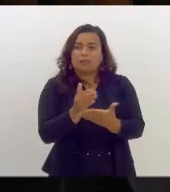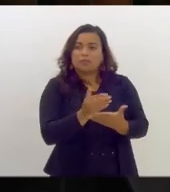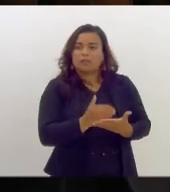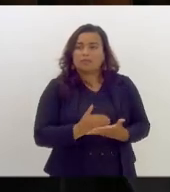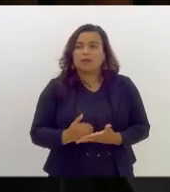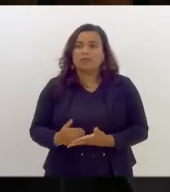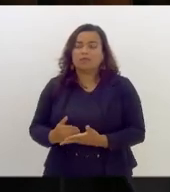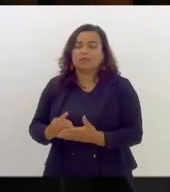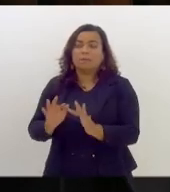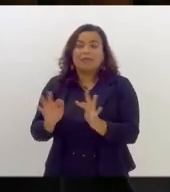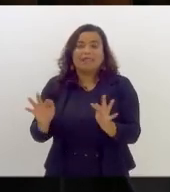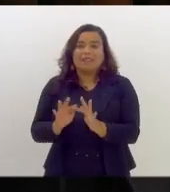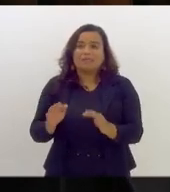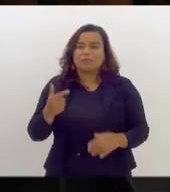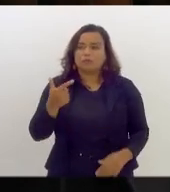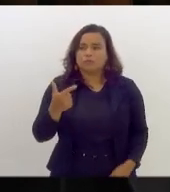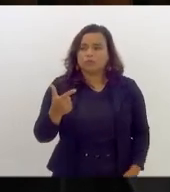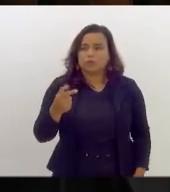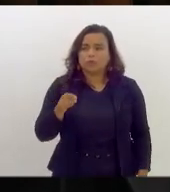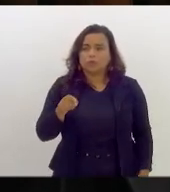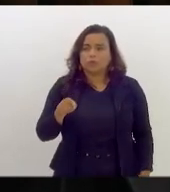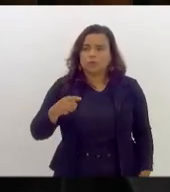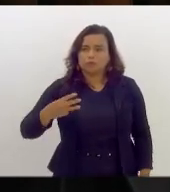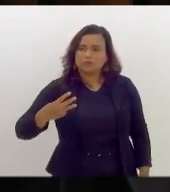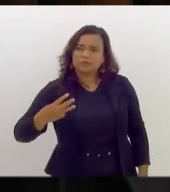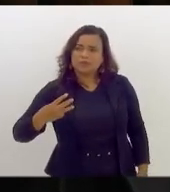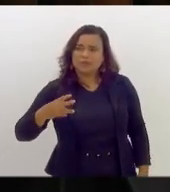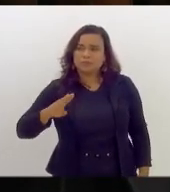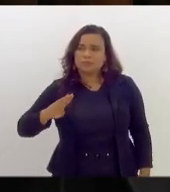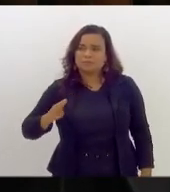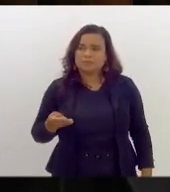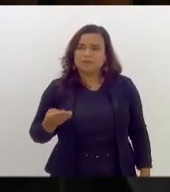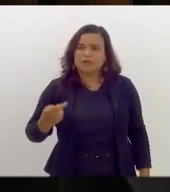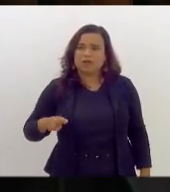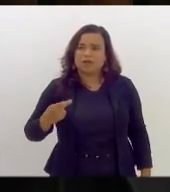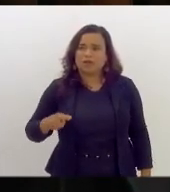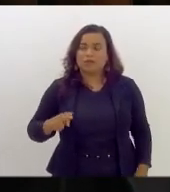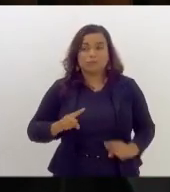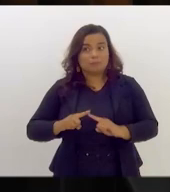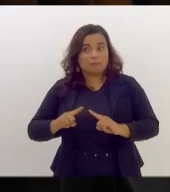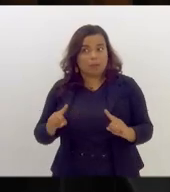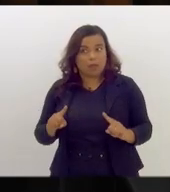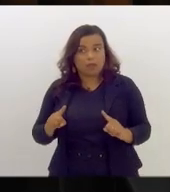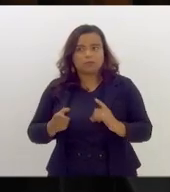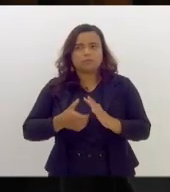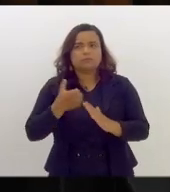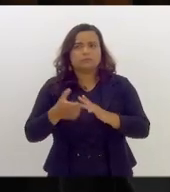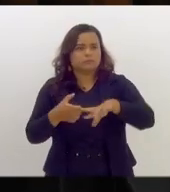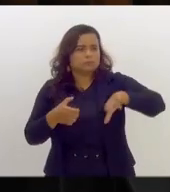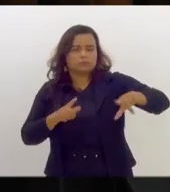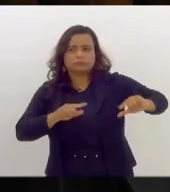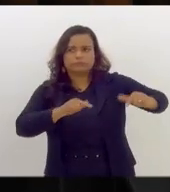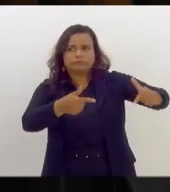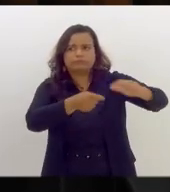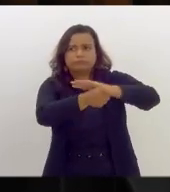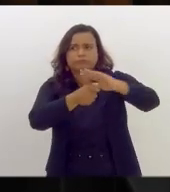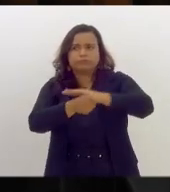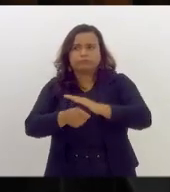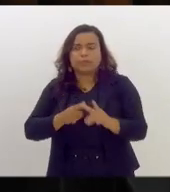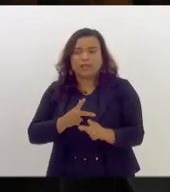2.3 bilhões de reais mães os acionistas vão ganhar